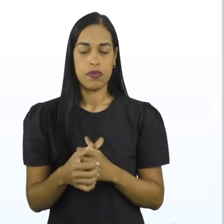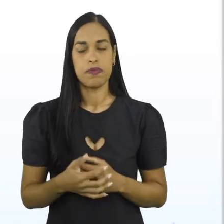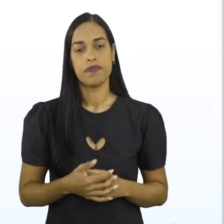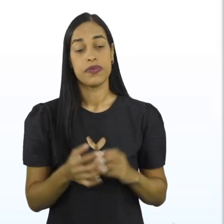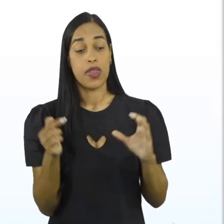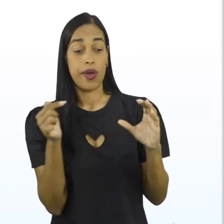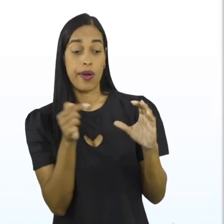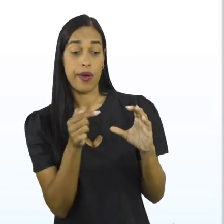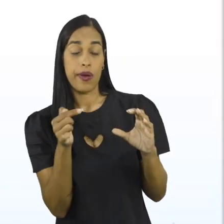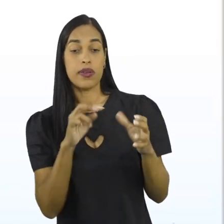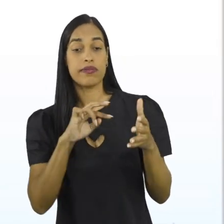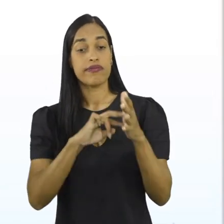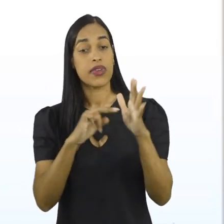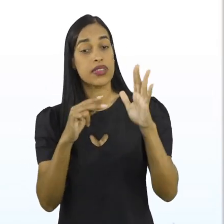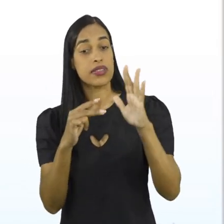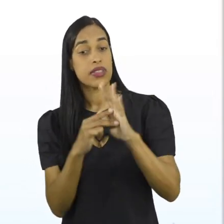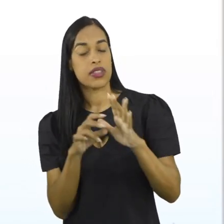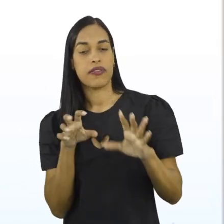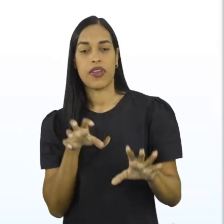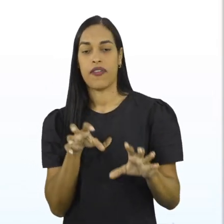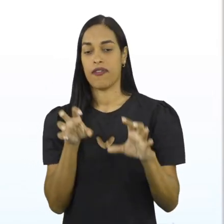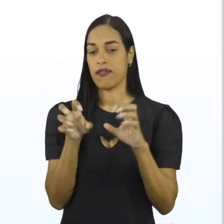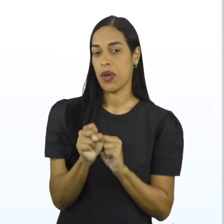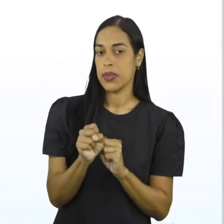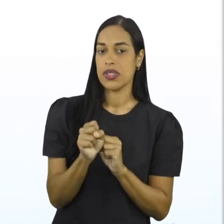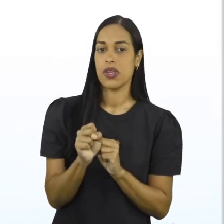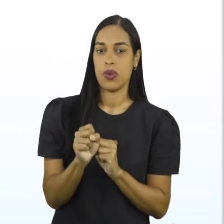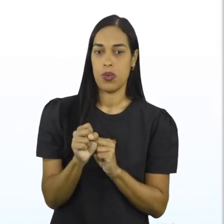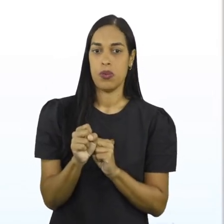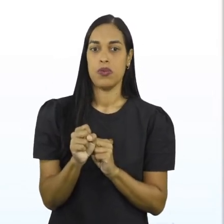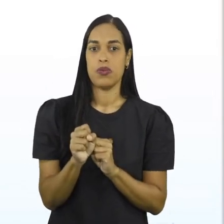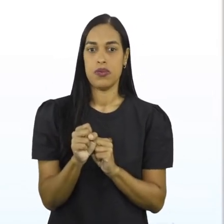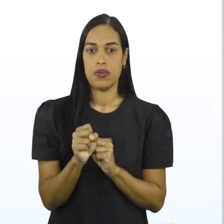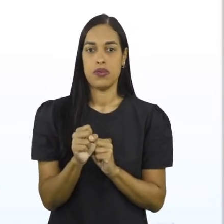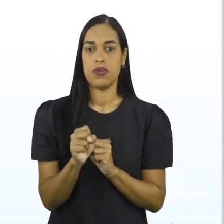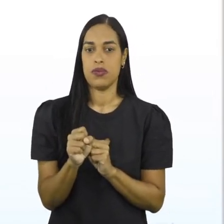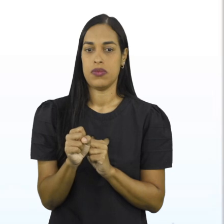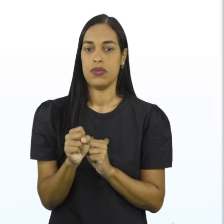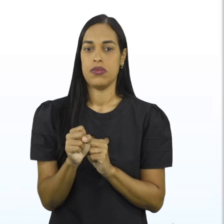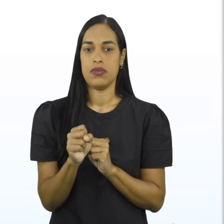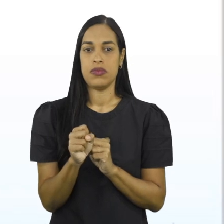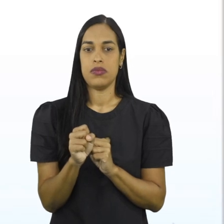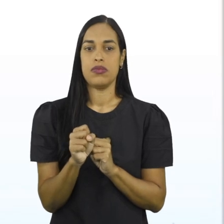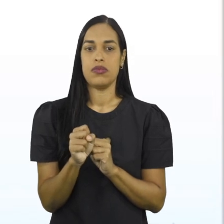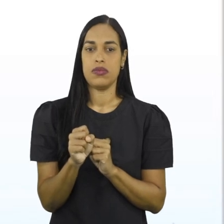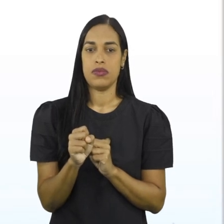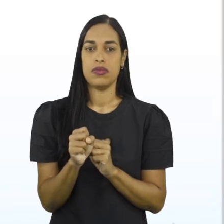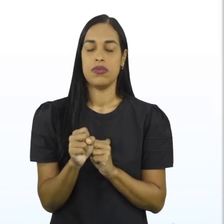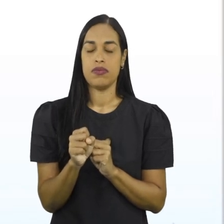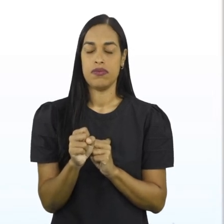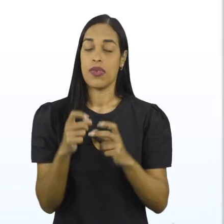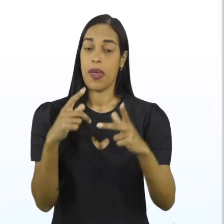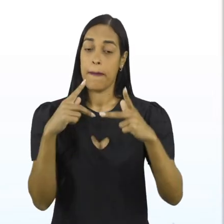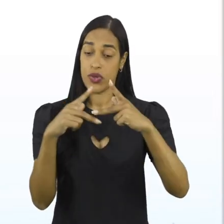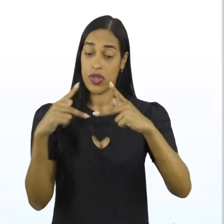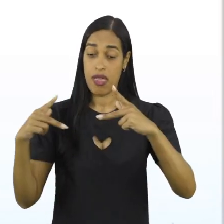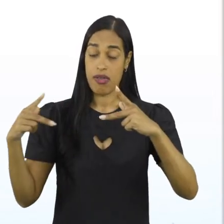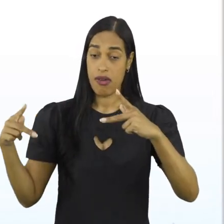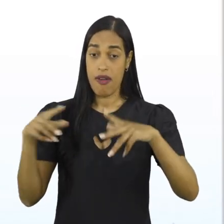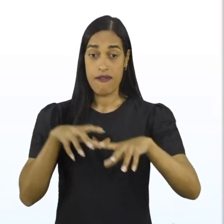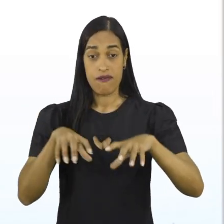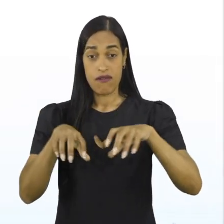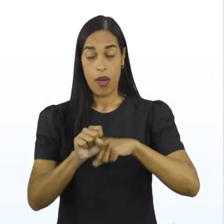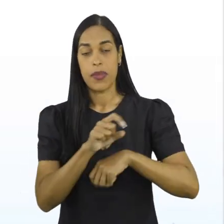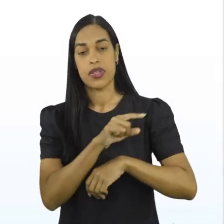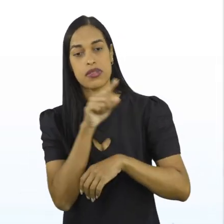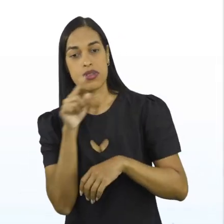Isso aqui vai significar formação. Então, quando eu trabalho com a síntese proteica, eu preciso que vocês fiquem ligados que a